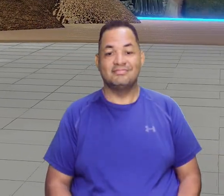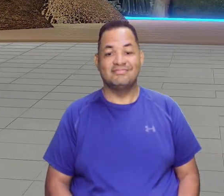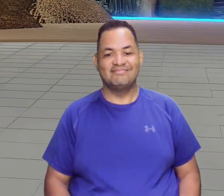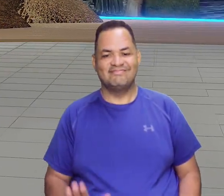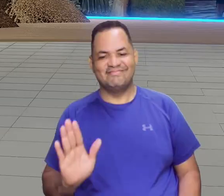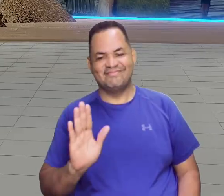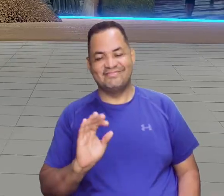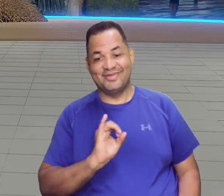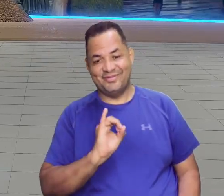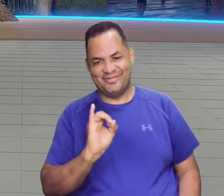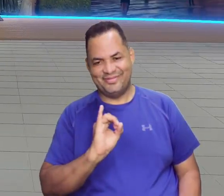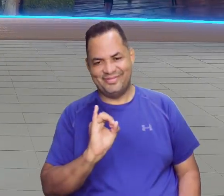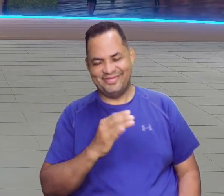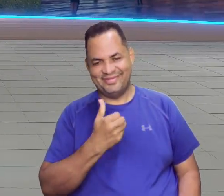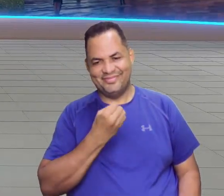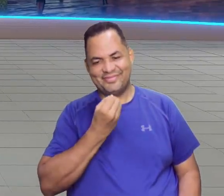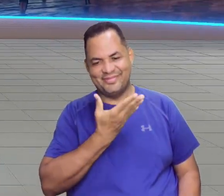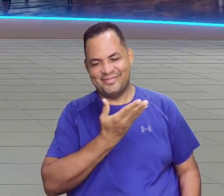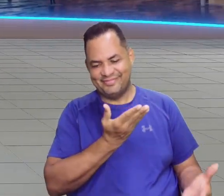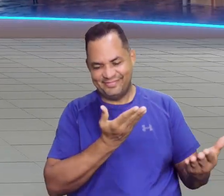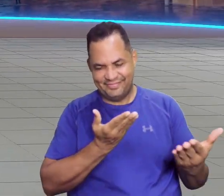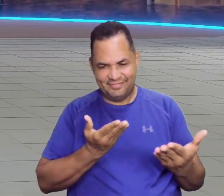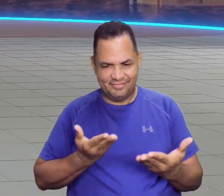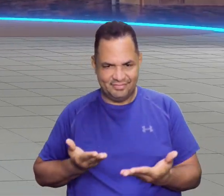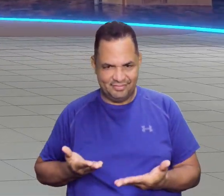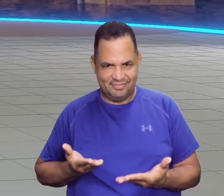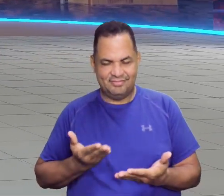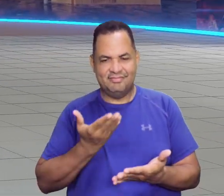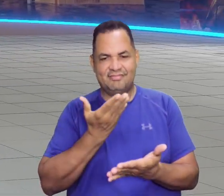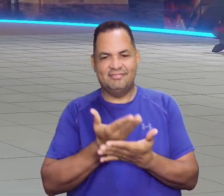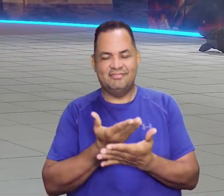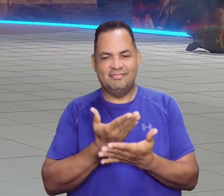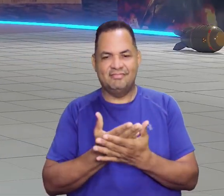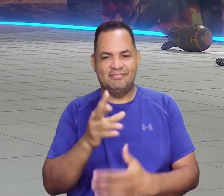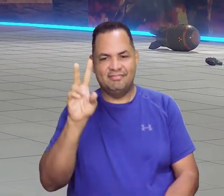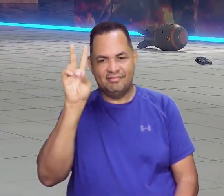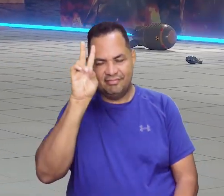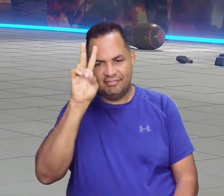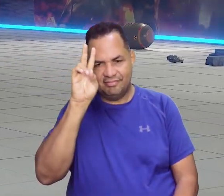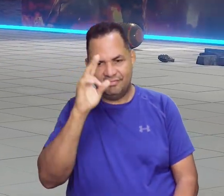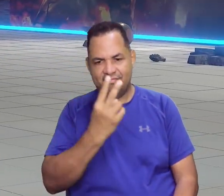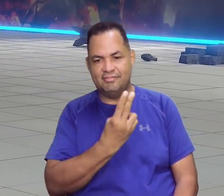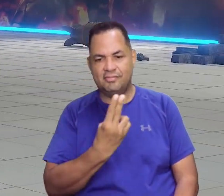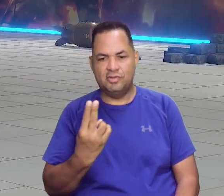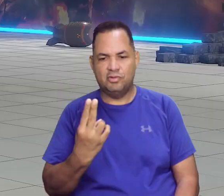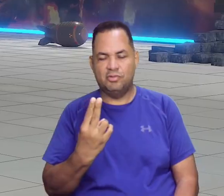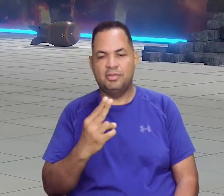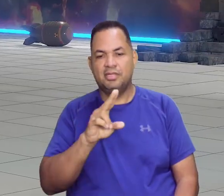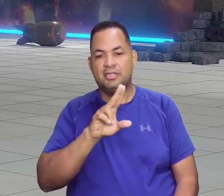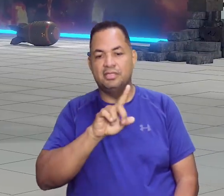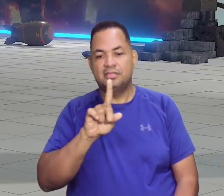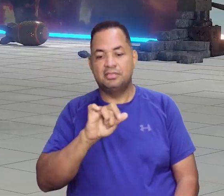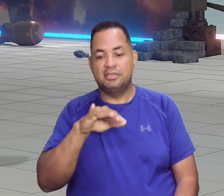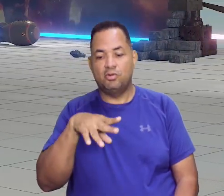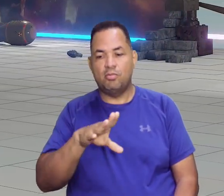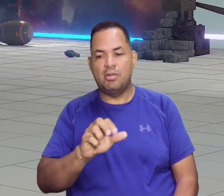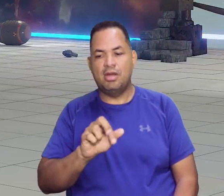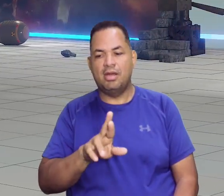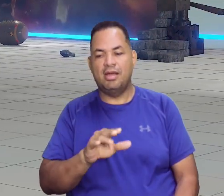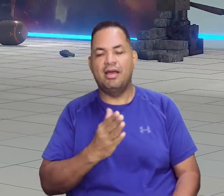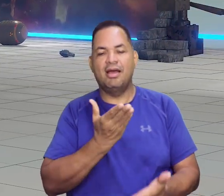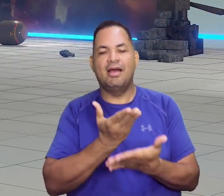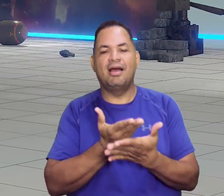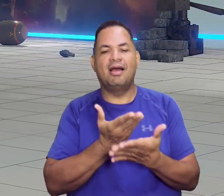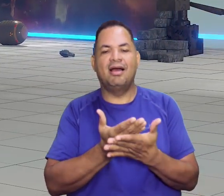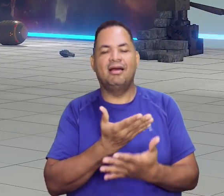Olá pessoal, tudo bem com vocês? Bem-vindas a mais uma aula de História. Eu sou a professora Zilmar e a sua aula